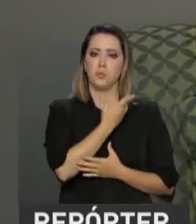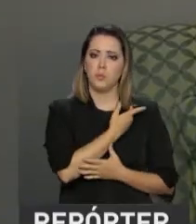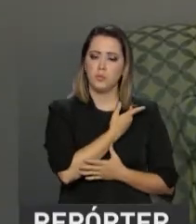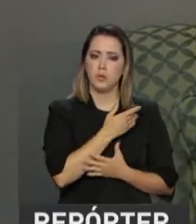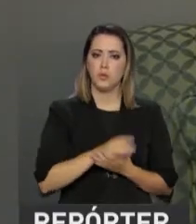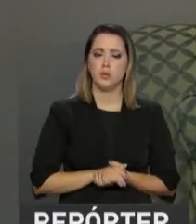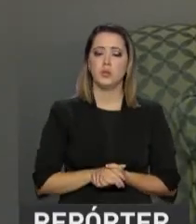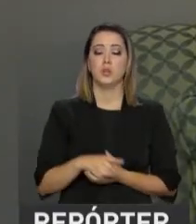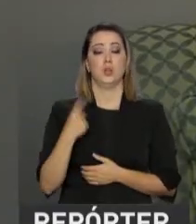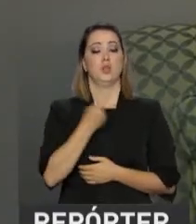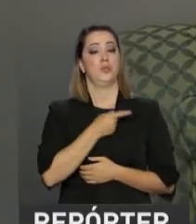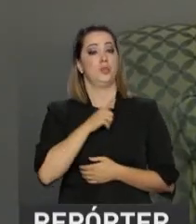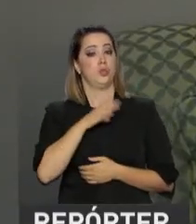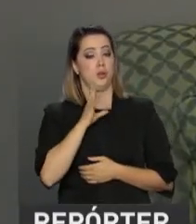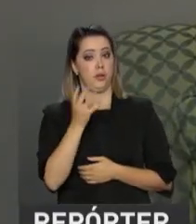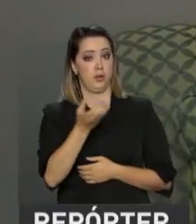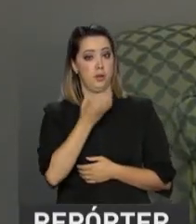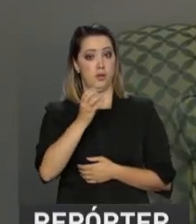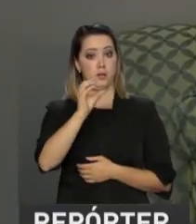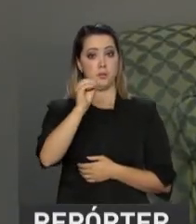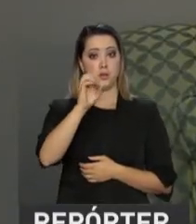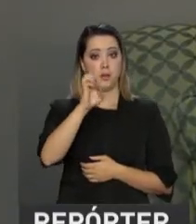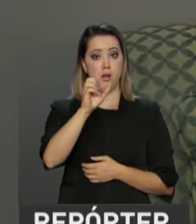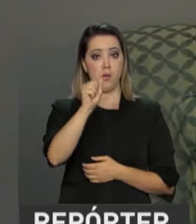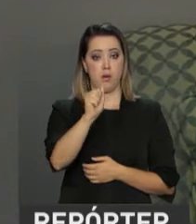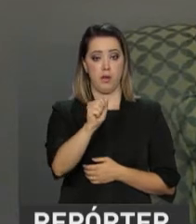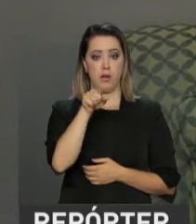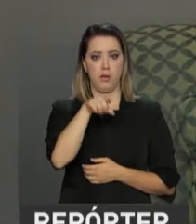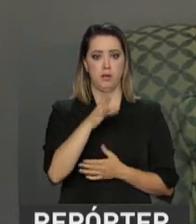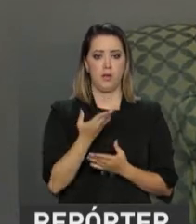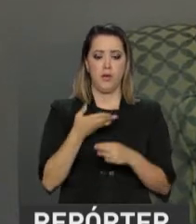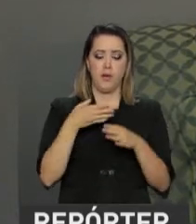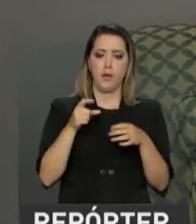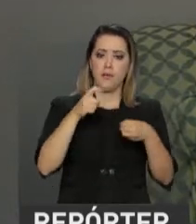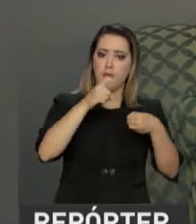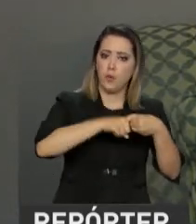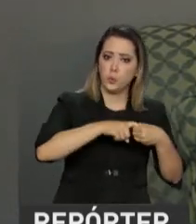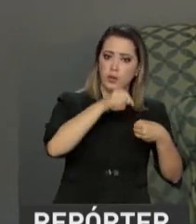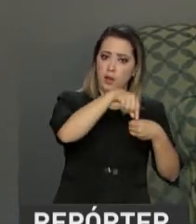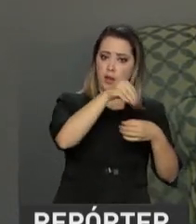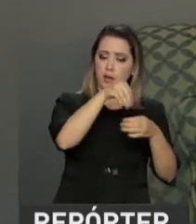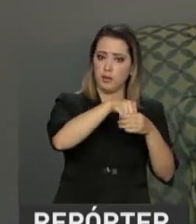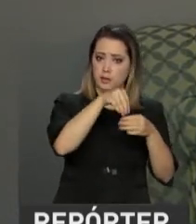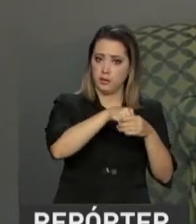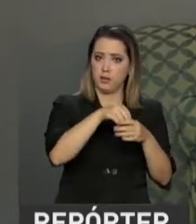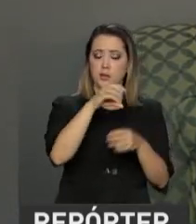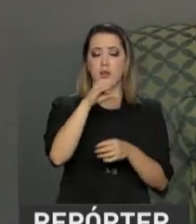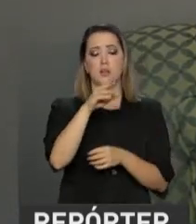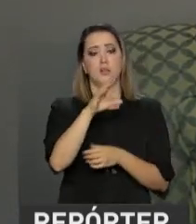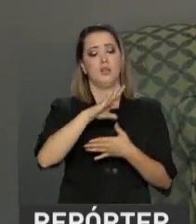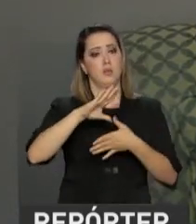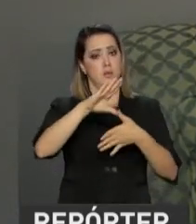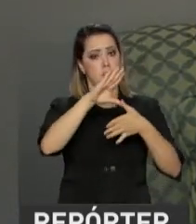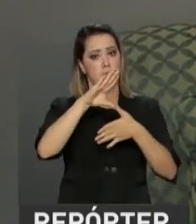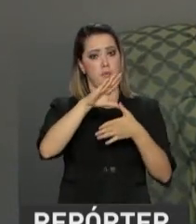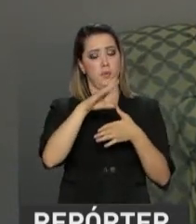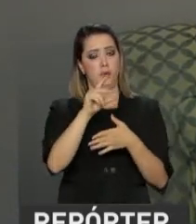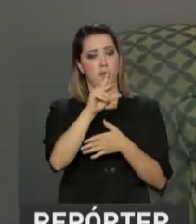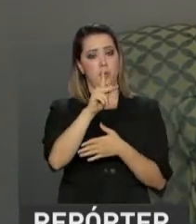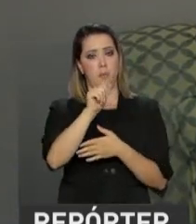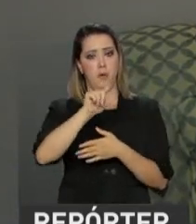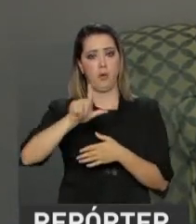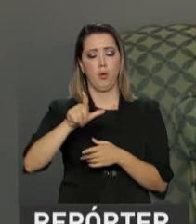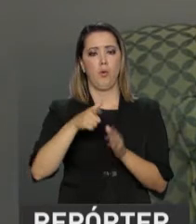Com a IA, nós temos o interesse da Polícia Federal Brasileira voltar à Ameripol, em razão de um incidente diplomático no governo anterior. O Brasil